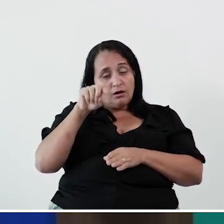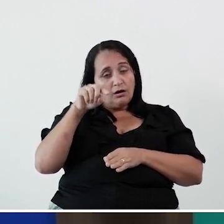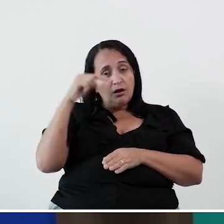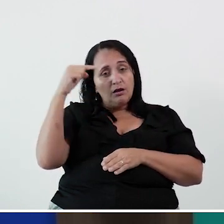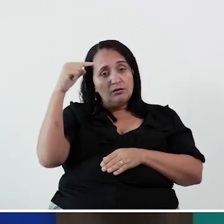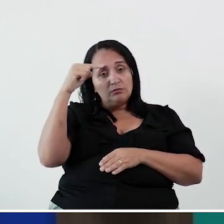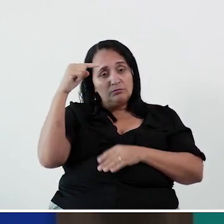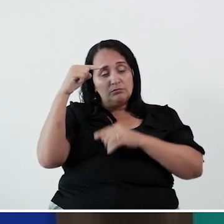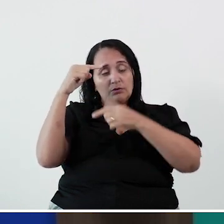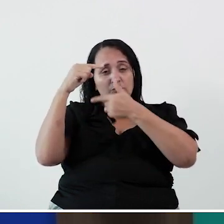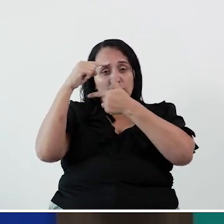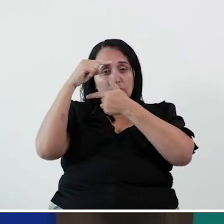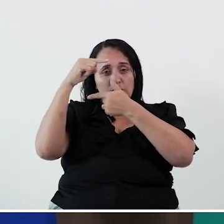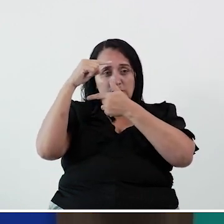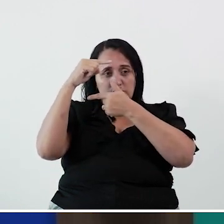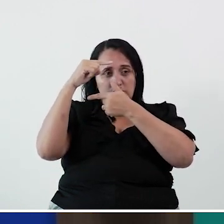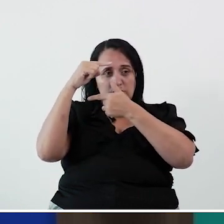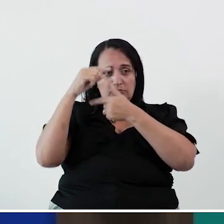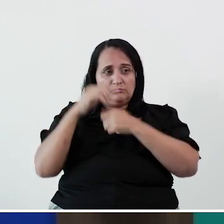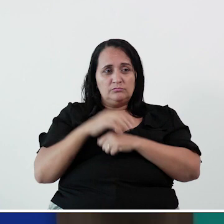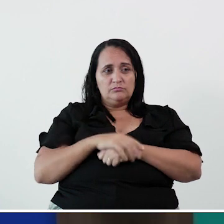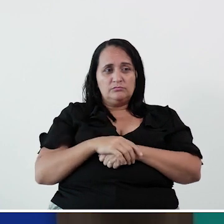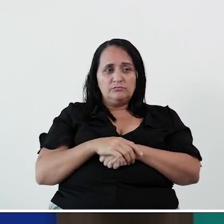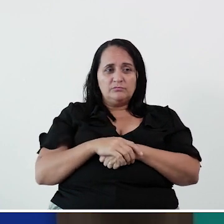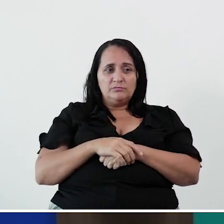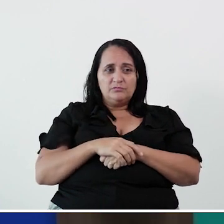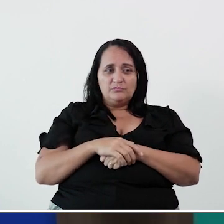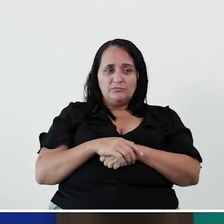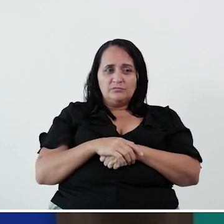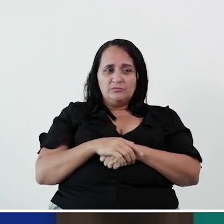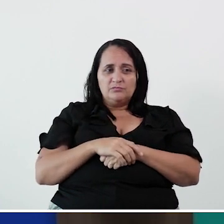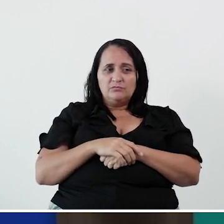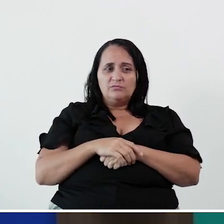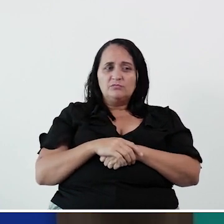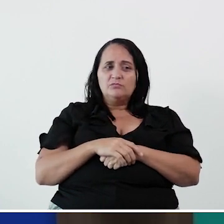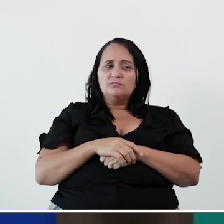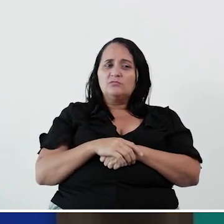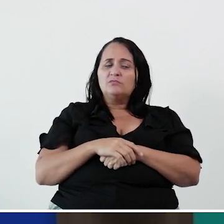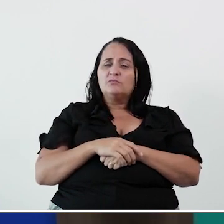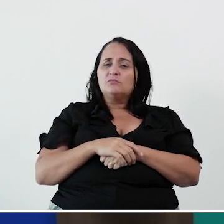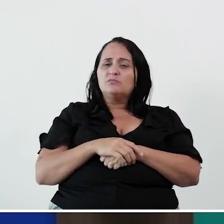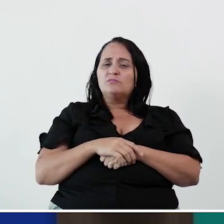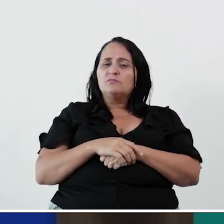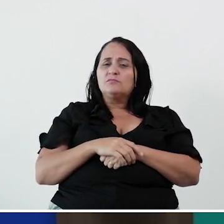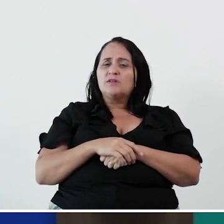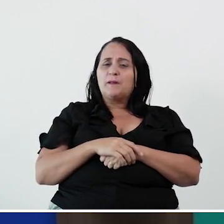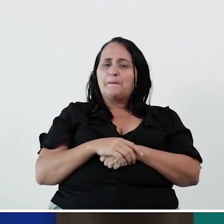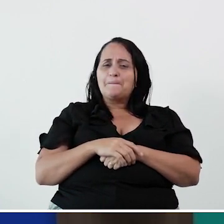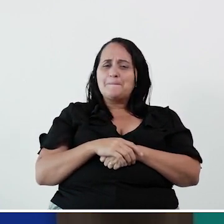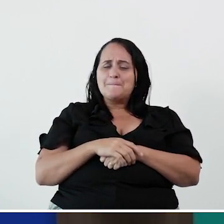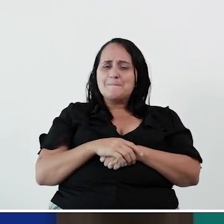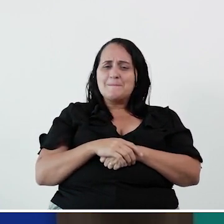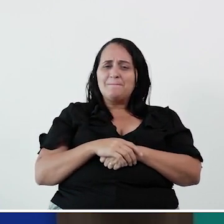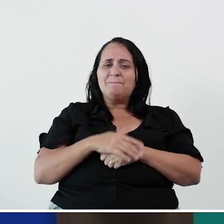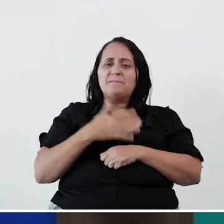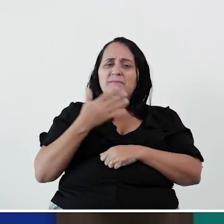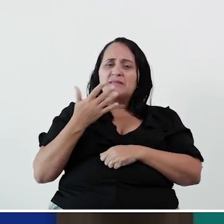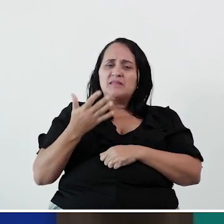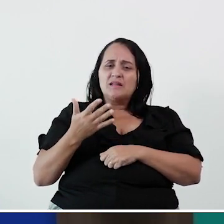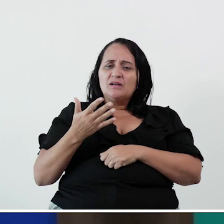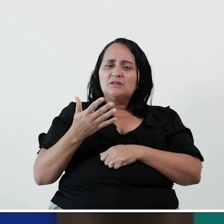número 3. Para essa dízima, o período é o número 2. É a parte que